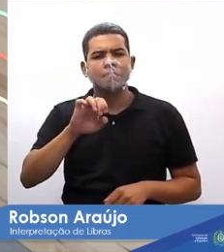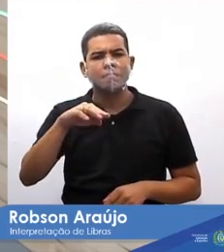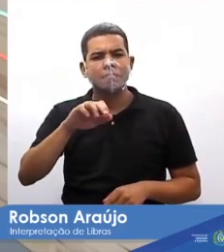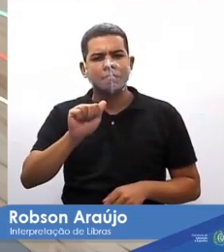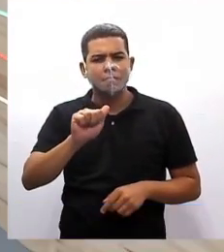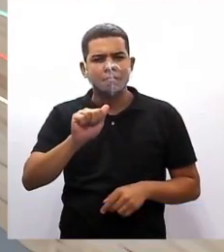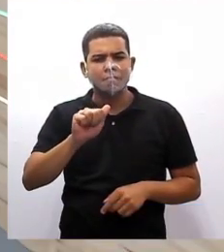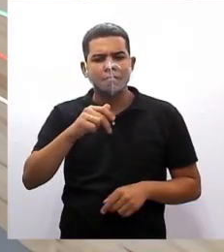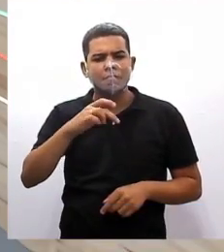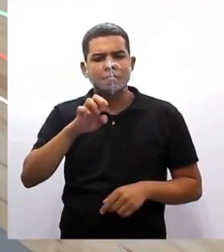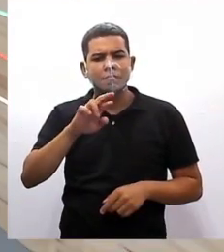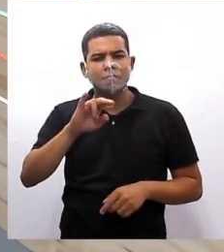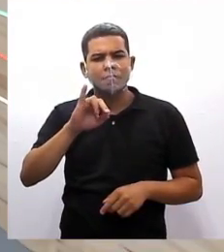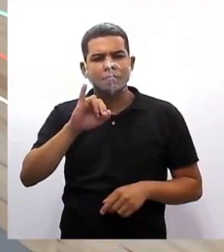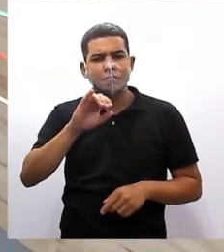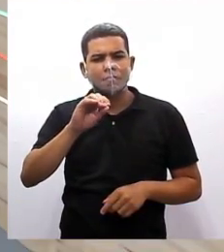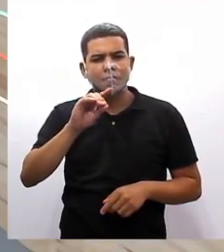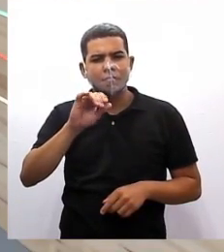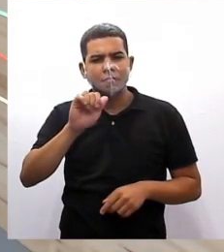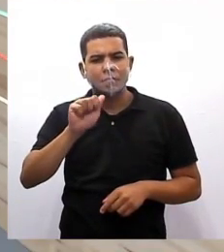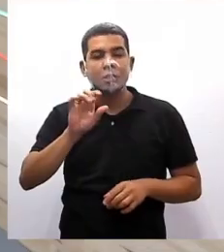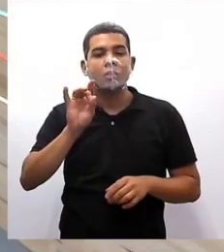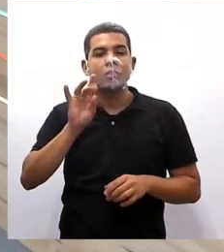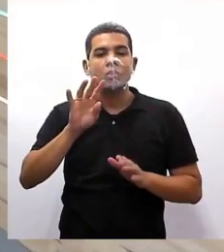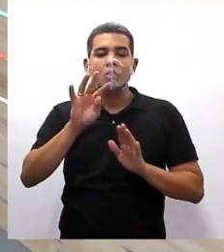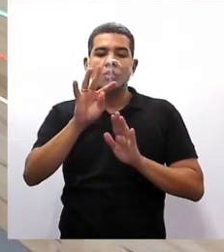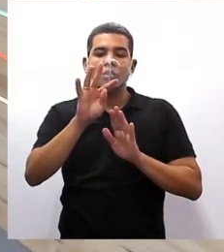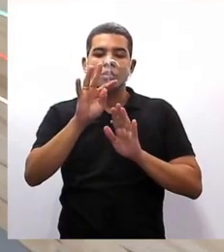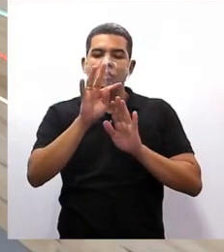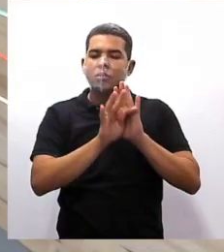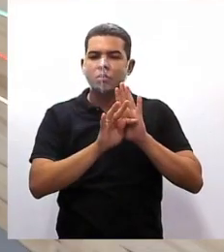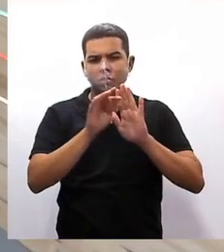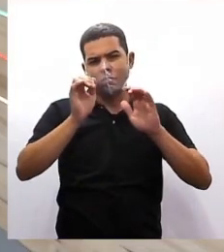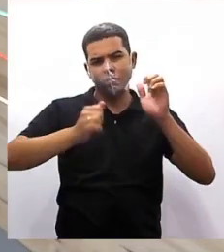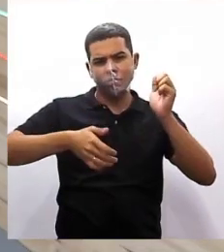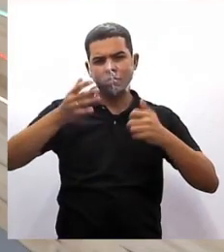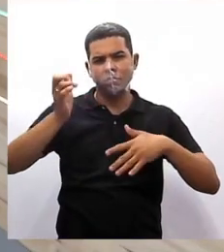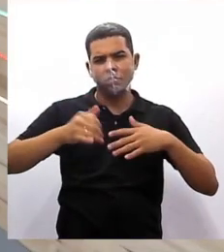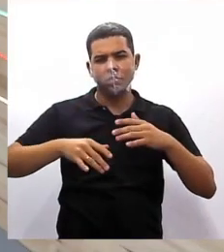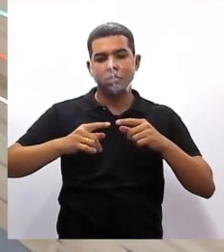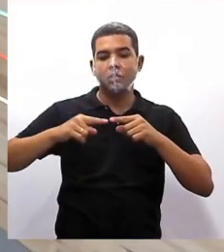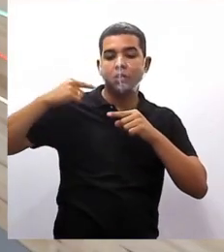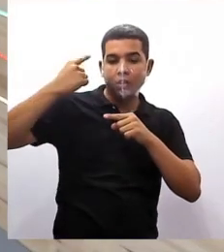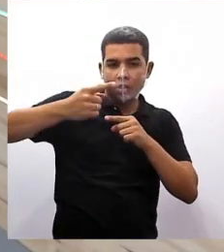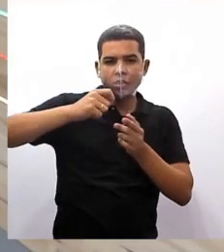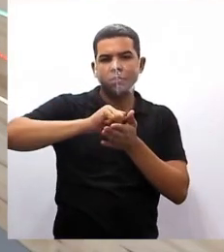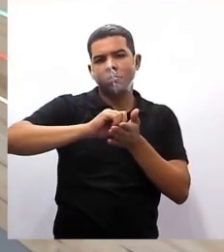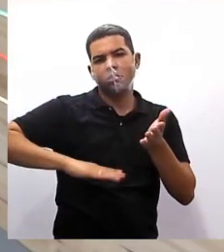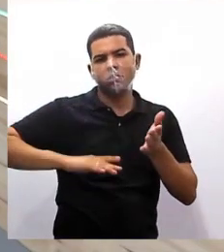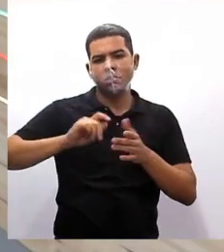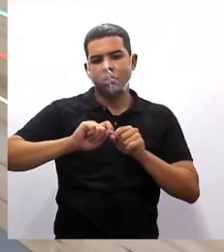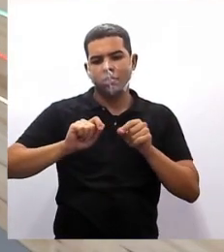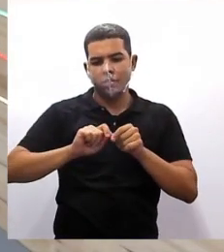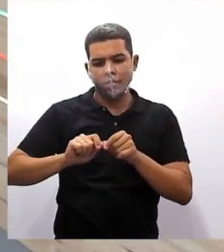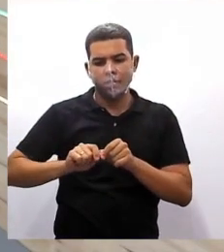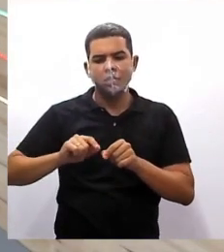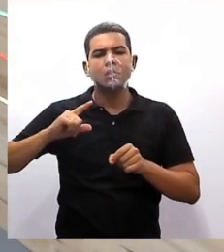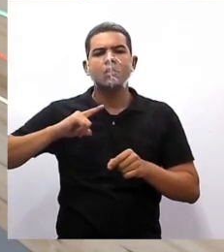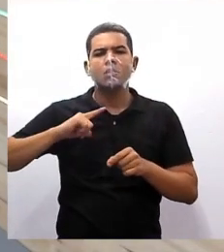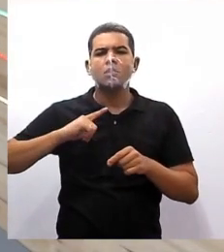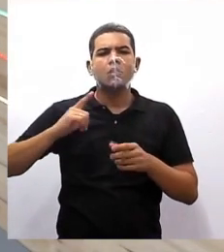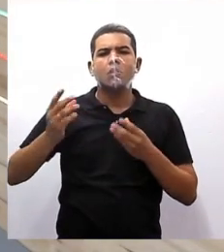que sem resolver por enquanto, só nas próximas aulas. A gente vai entender a resolução de números